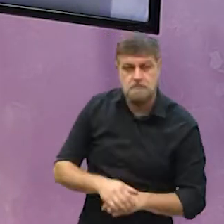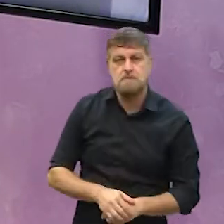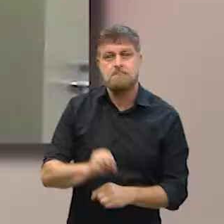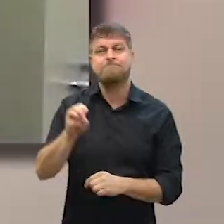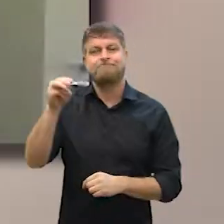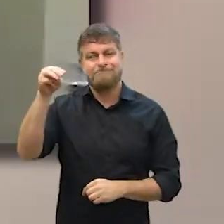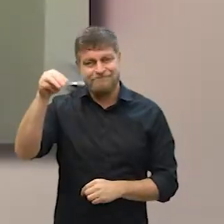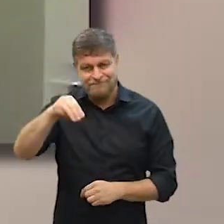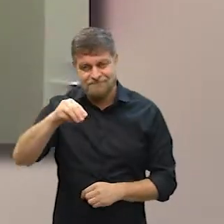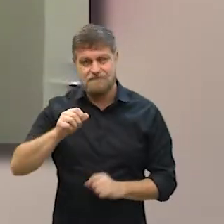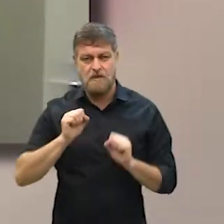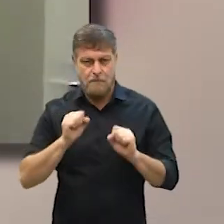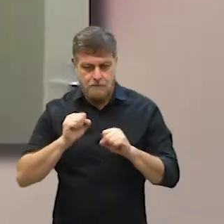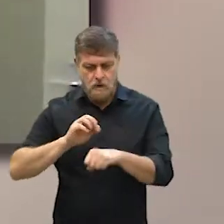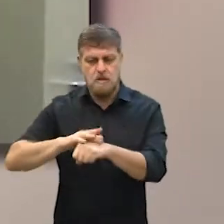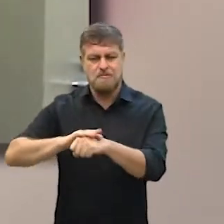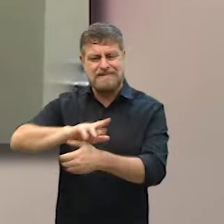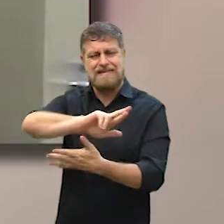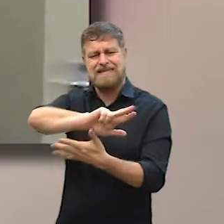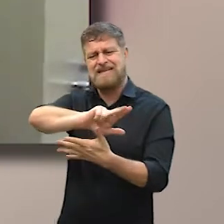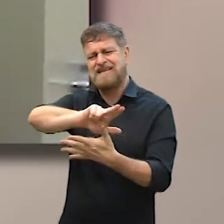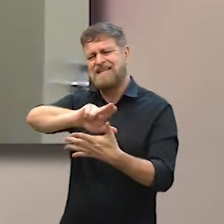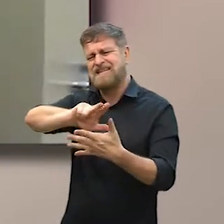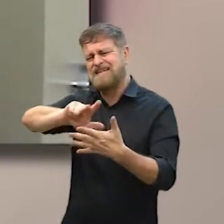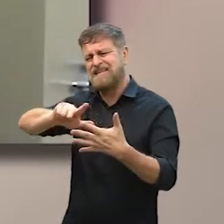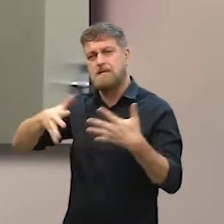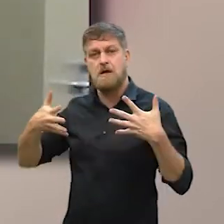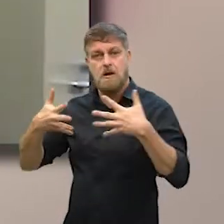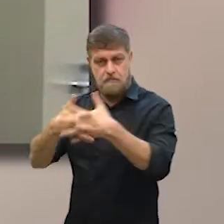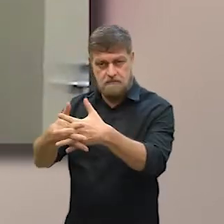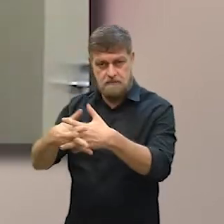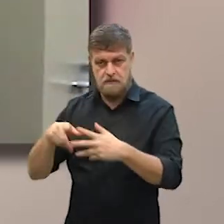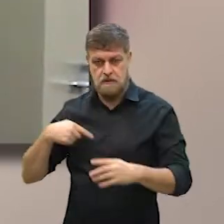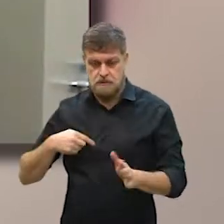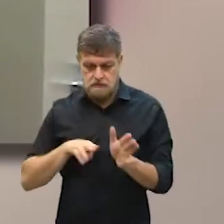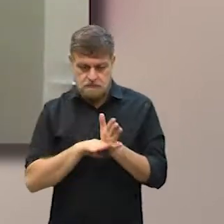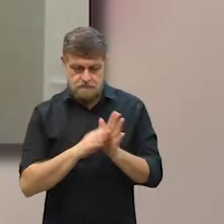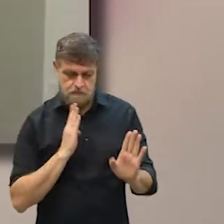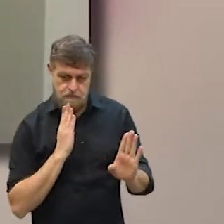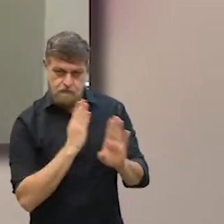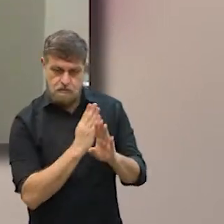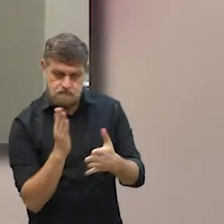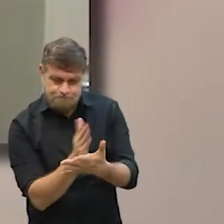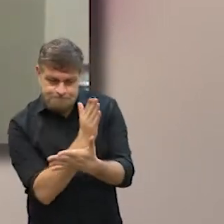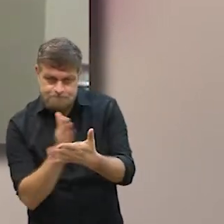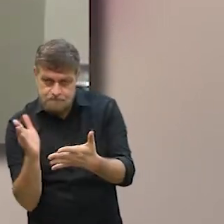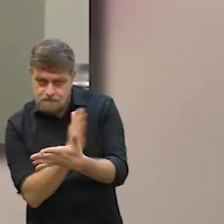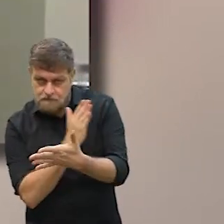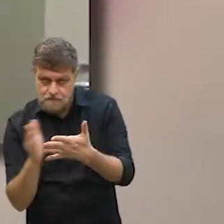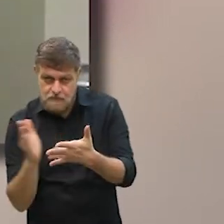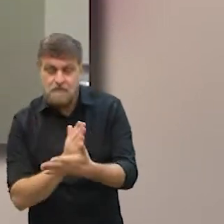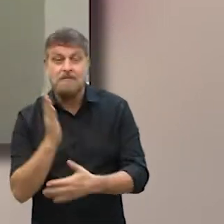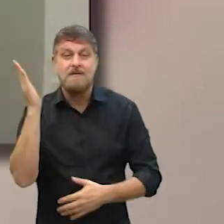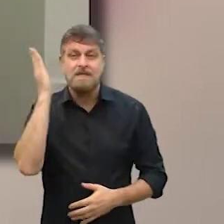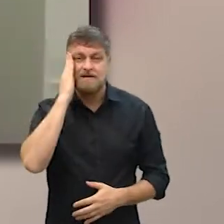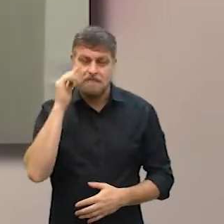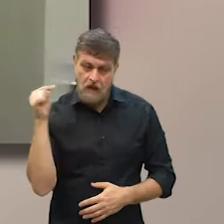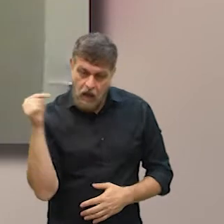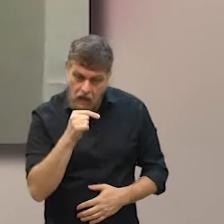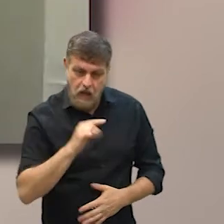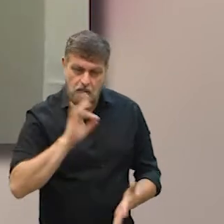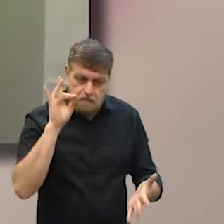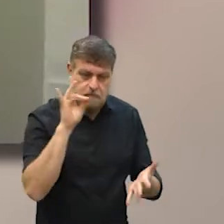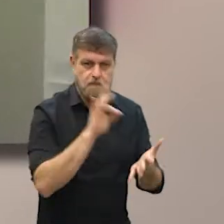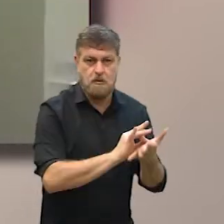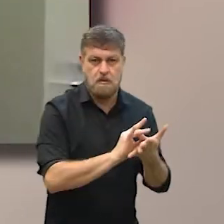doença sim o que pode ser acompanhado com várias doenças a gente tem que fazer o diagnóstico diferencial que me chama tentar